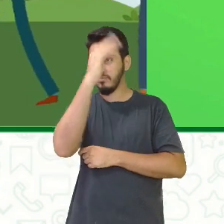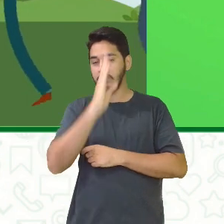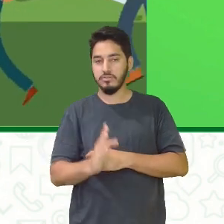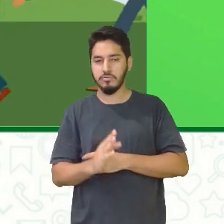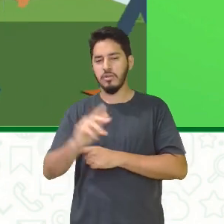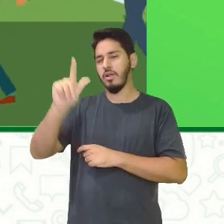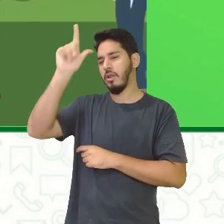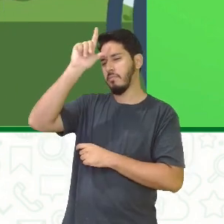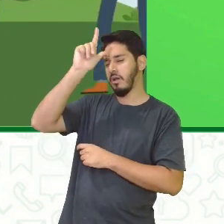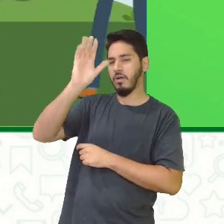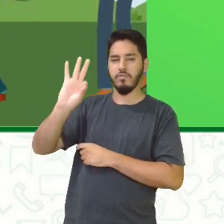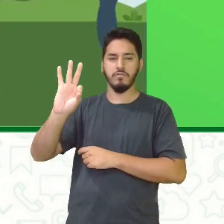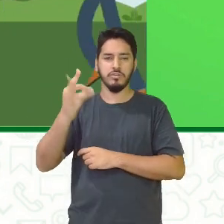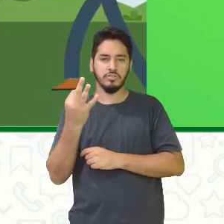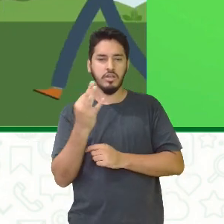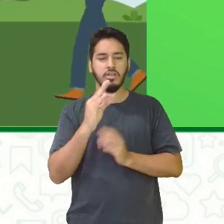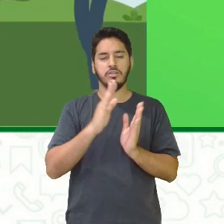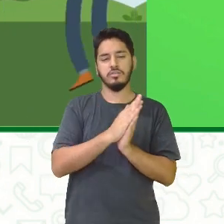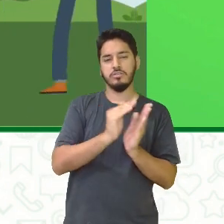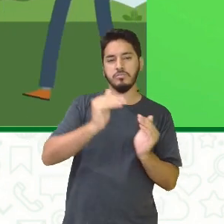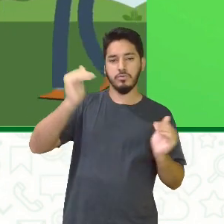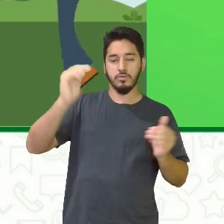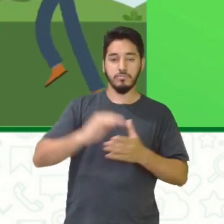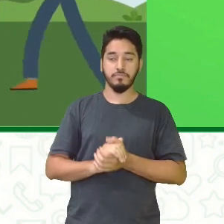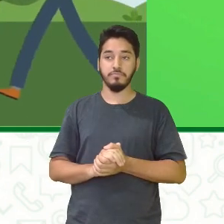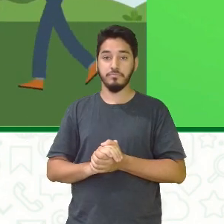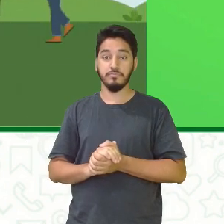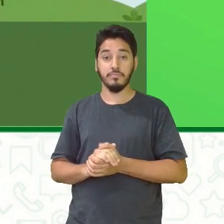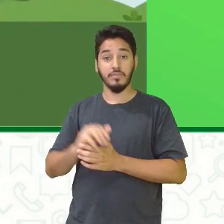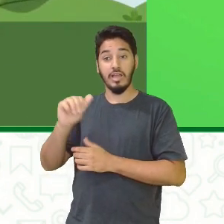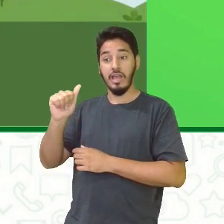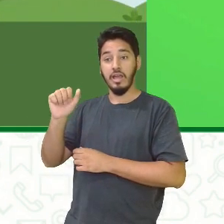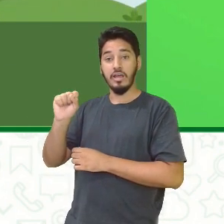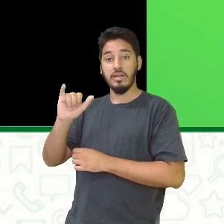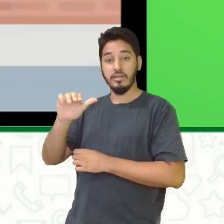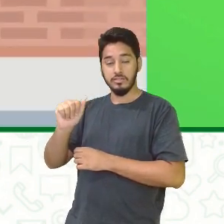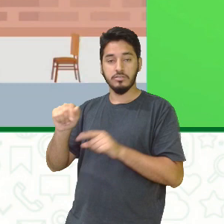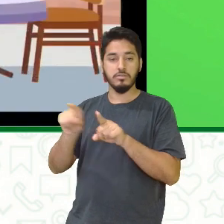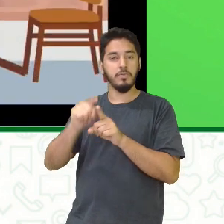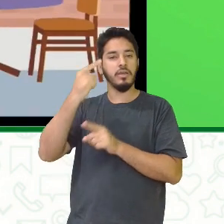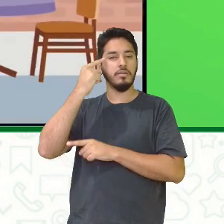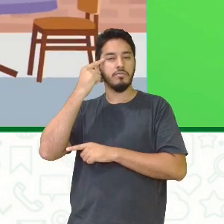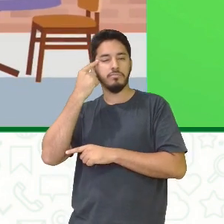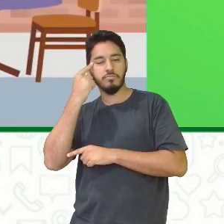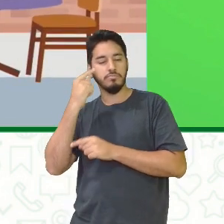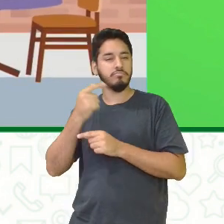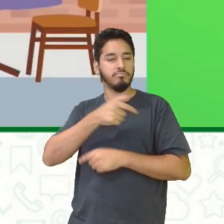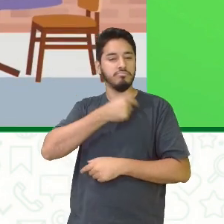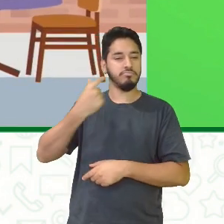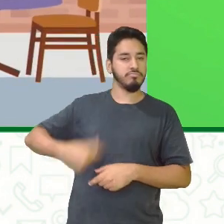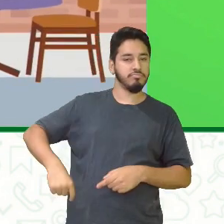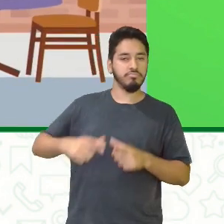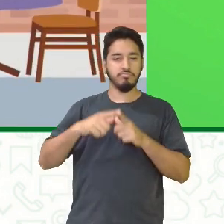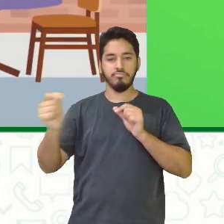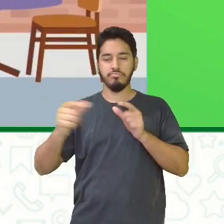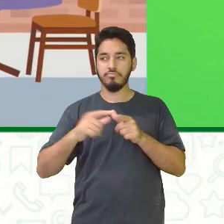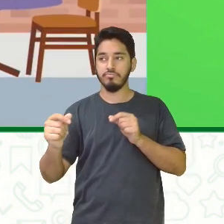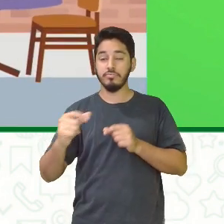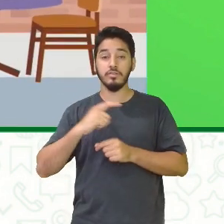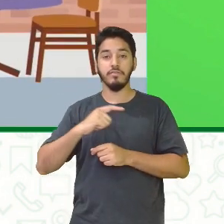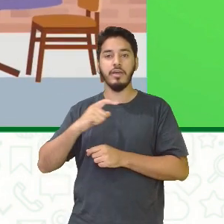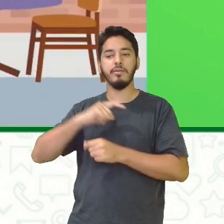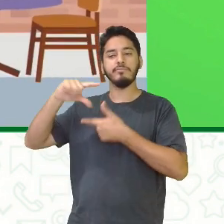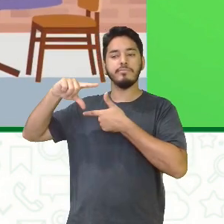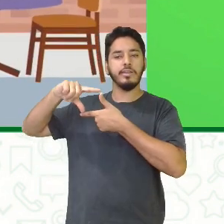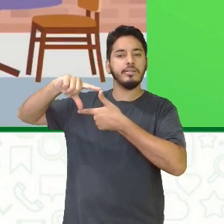alemães, franceses e espanhóis. Da Ásia vieram japoneses, chineses e árabes. Esses imigrantes trouxeram as tradições, hábitos